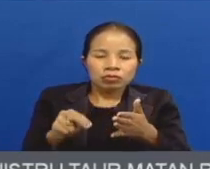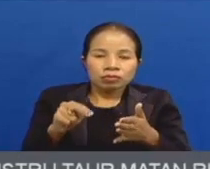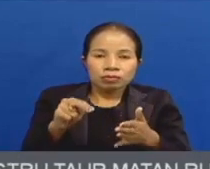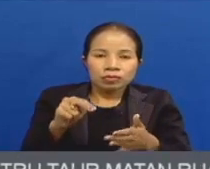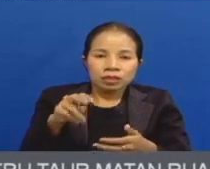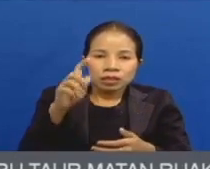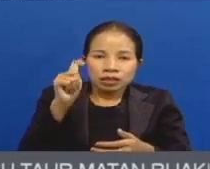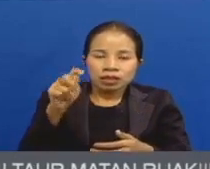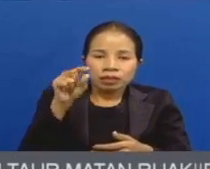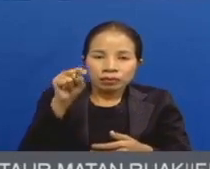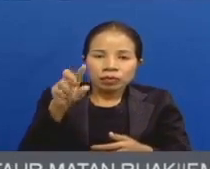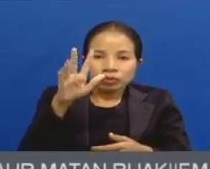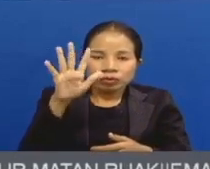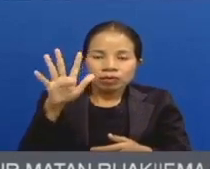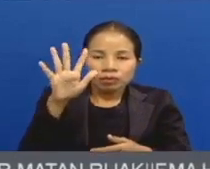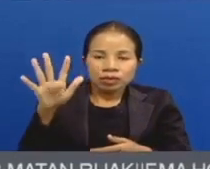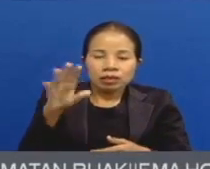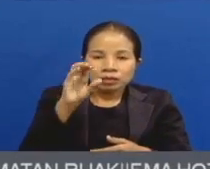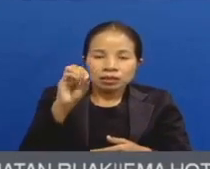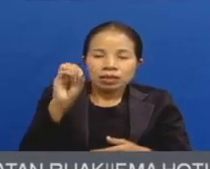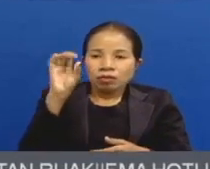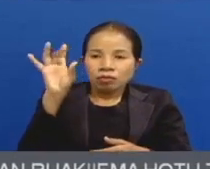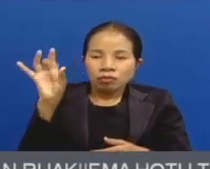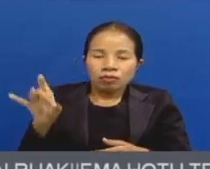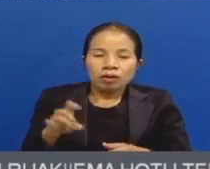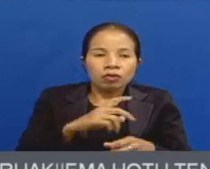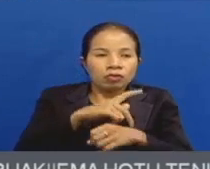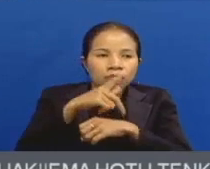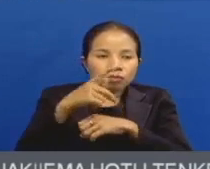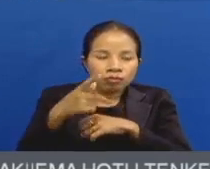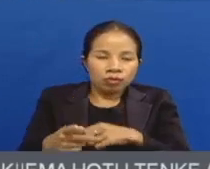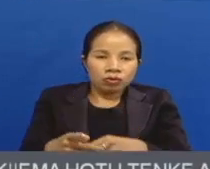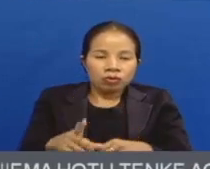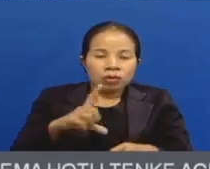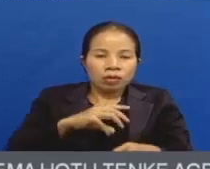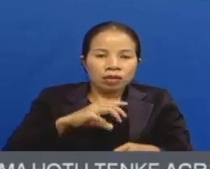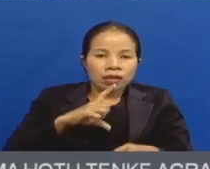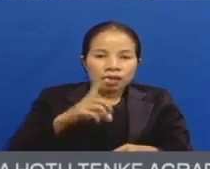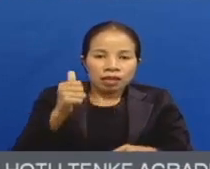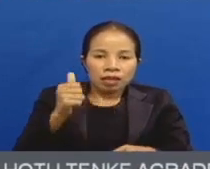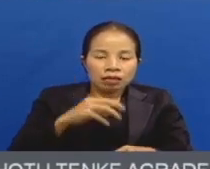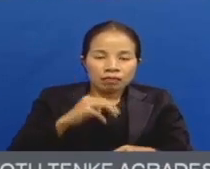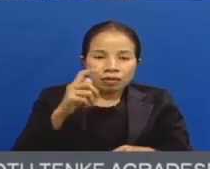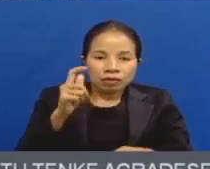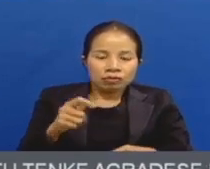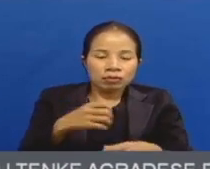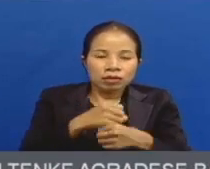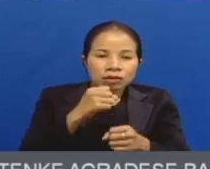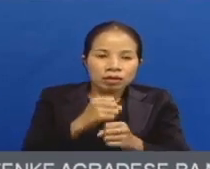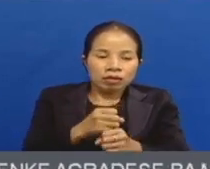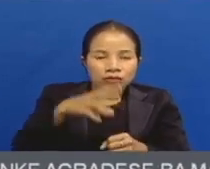matricula T.55 Mamukualu, Mono e a área Lalia Manatutu. Resulta derito